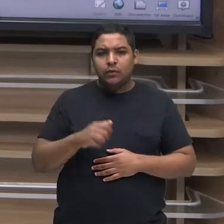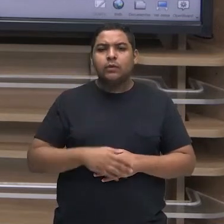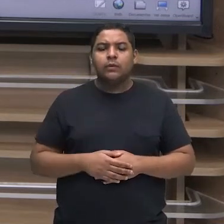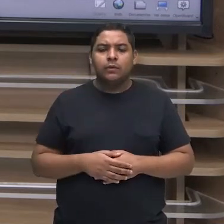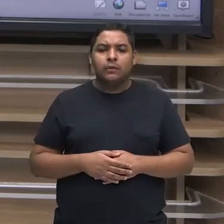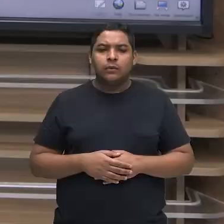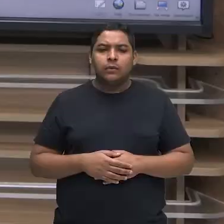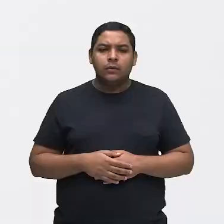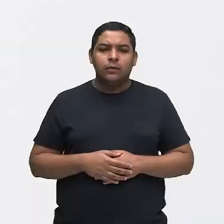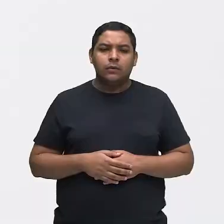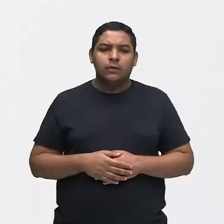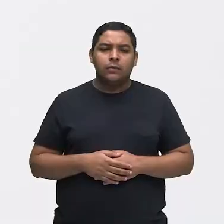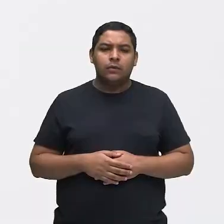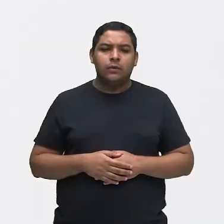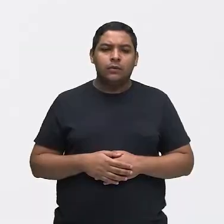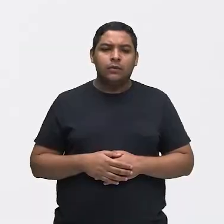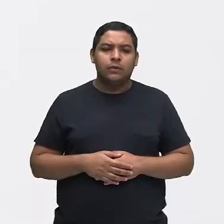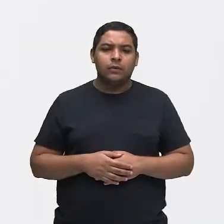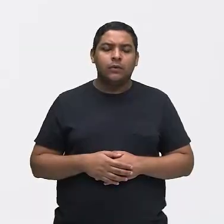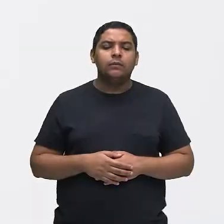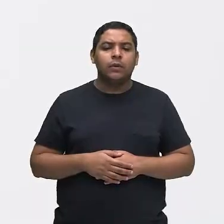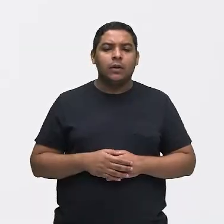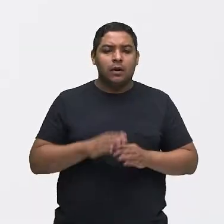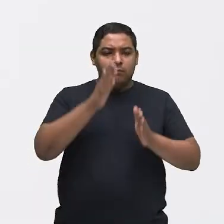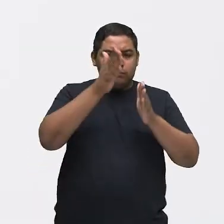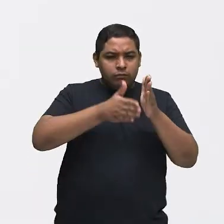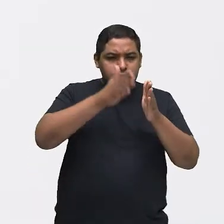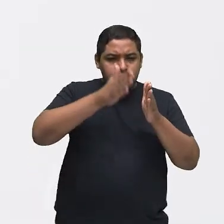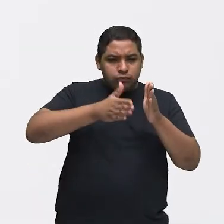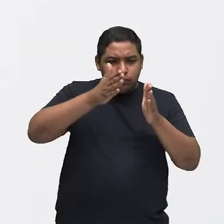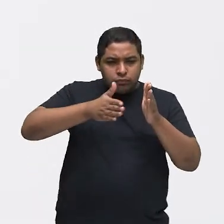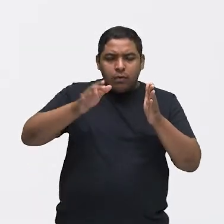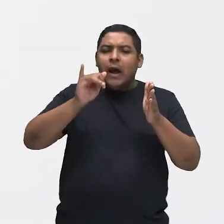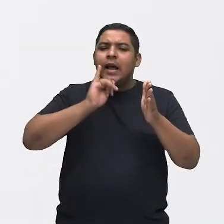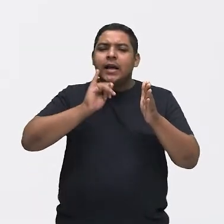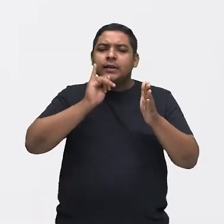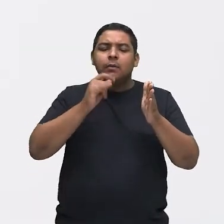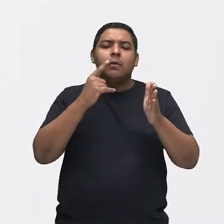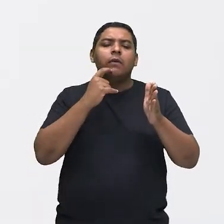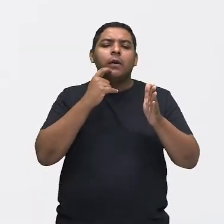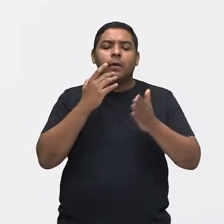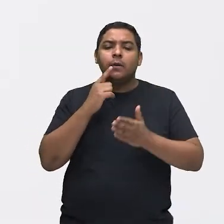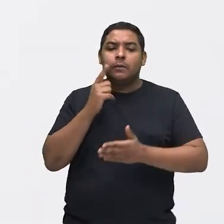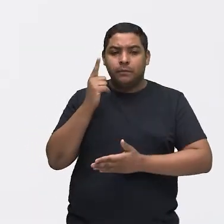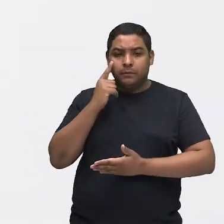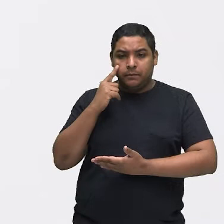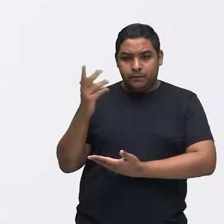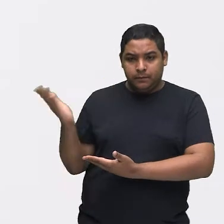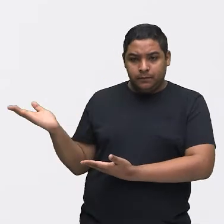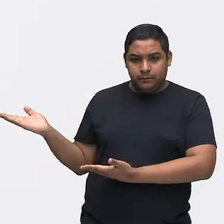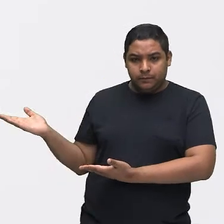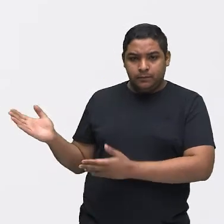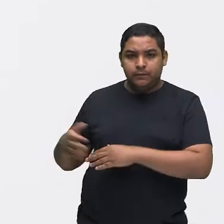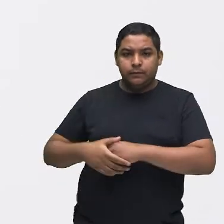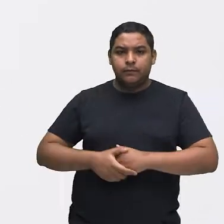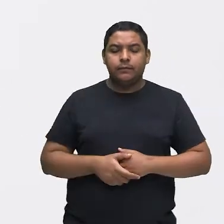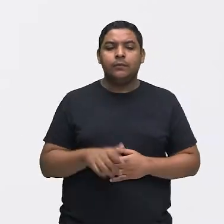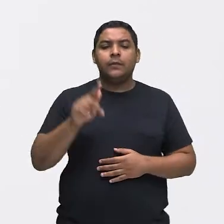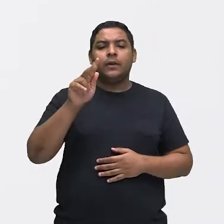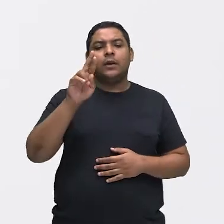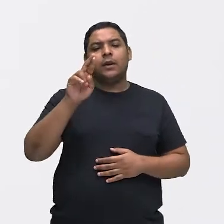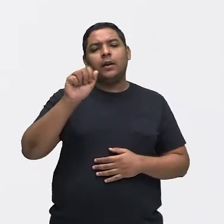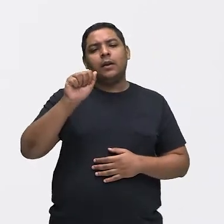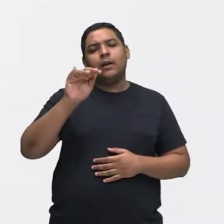outra aqui, que dá a impressão de volume. E o grafismo já é uma outra técnica